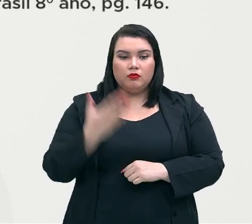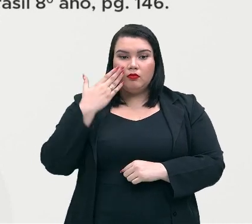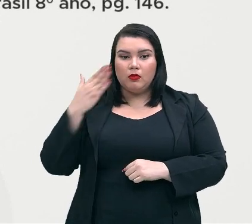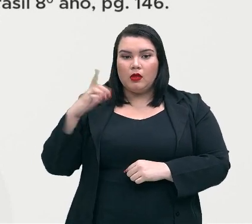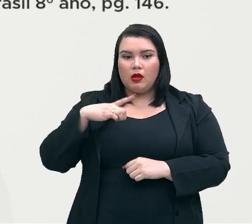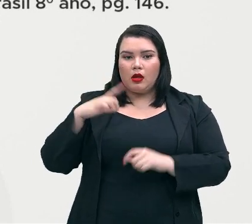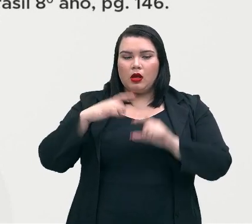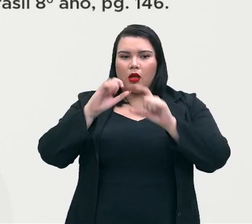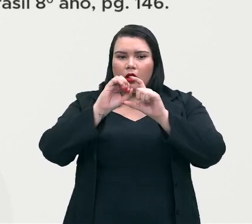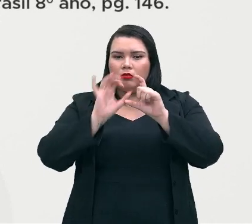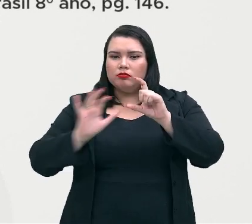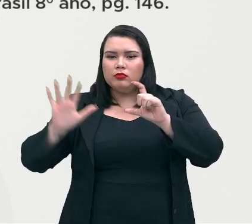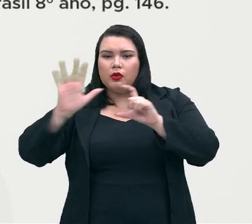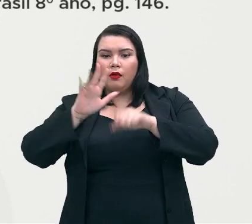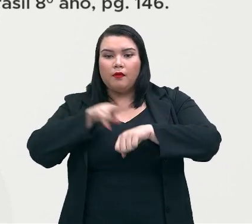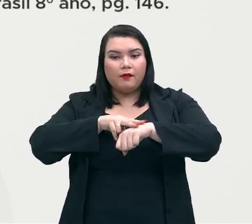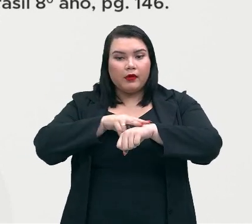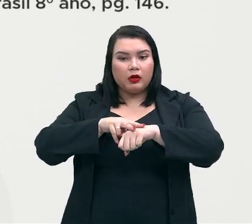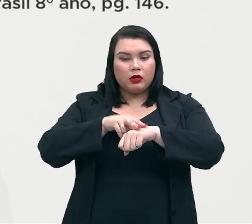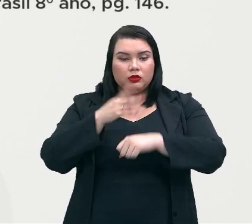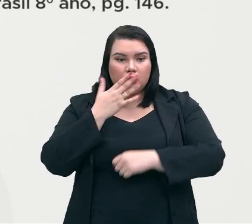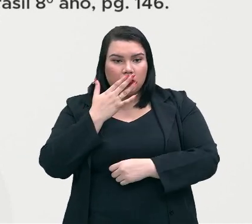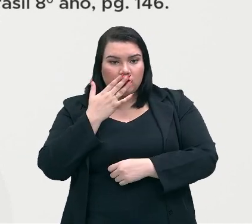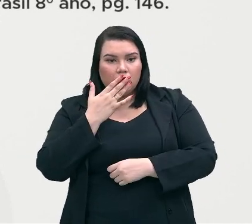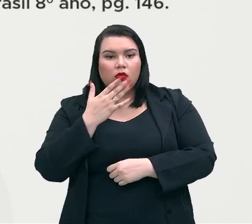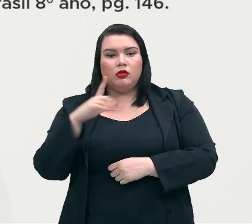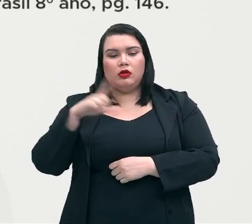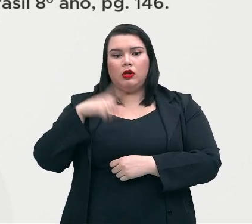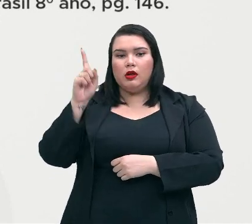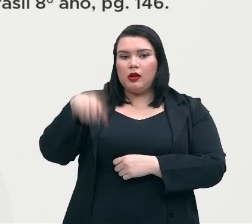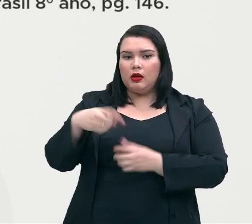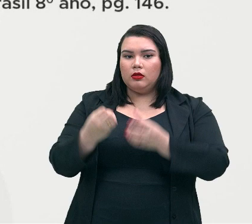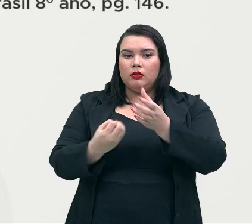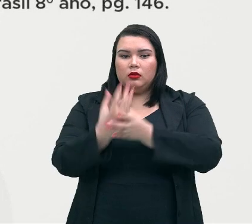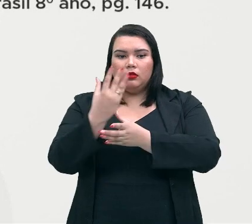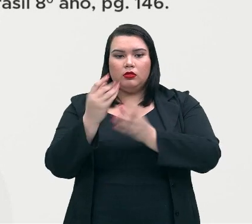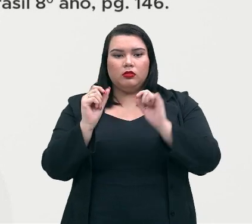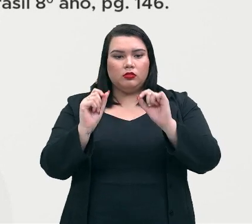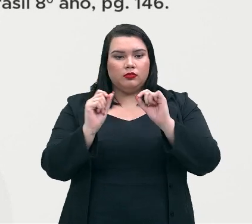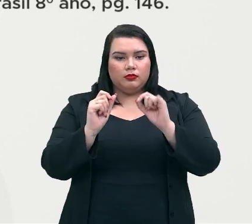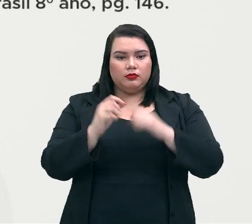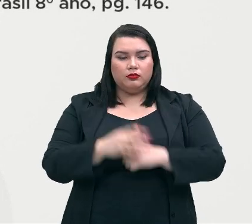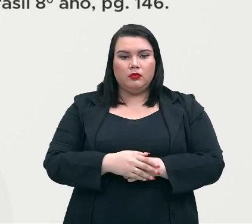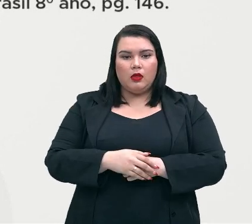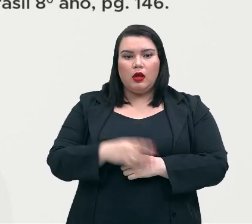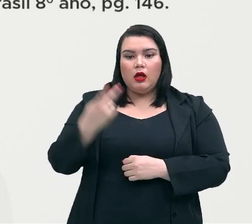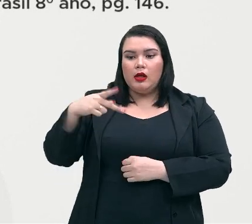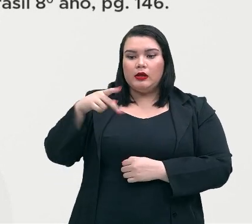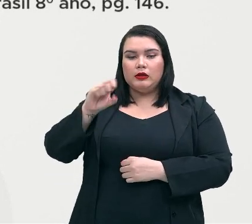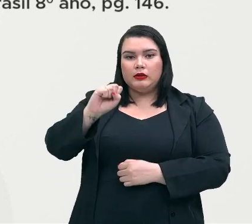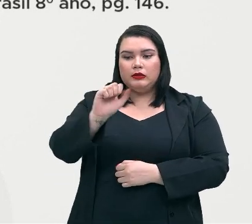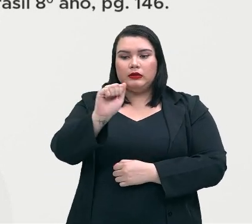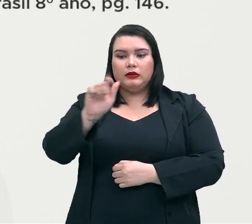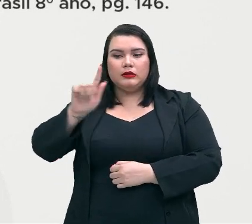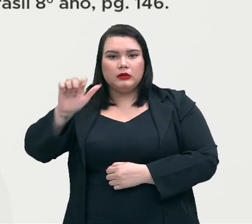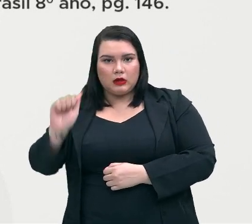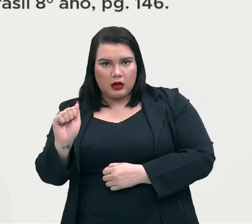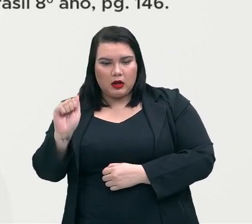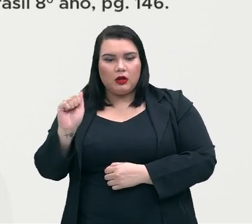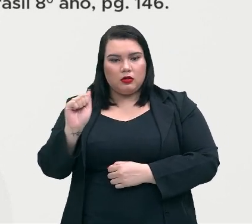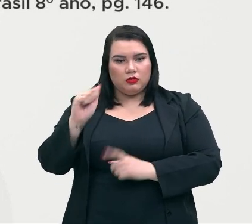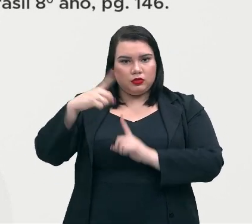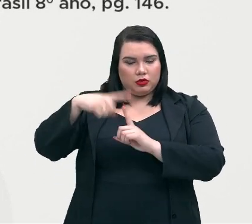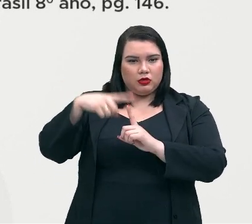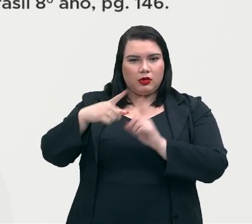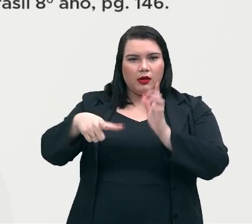verde, né, a gente observa aqui que vai ser a formação do aquífero, do sistema aquífero Grande Amazônia.